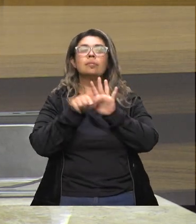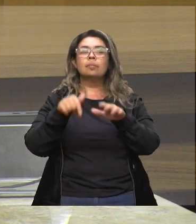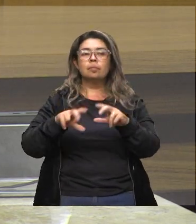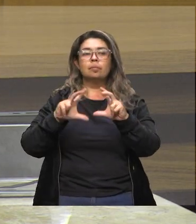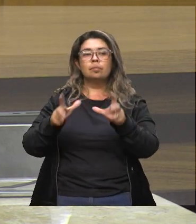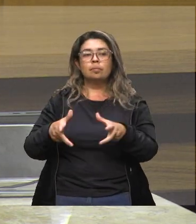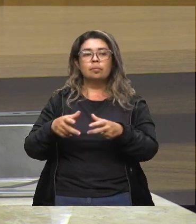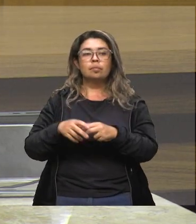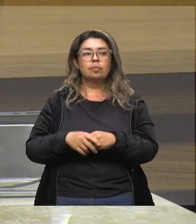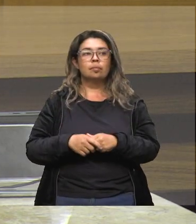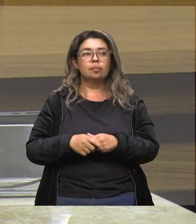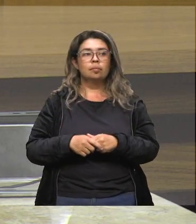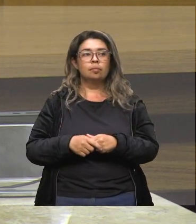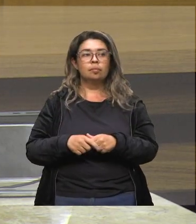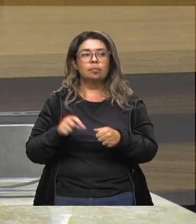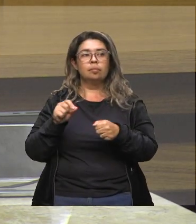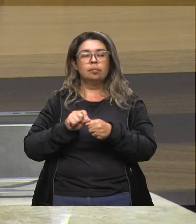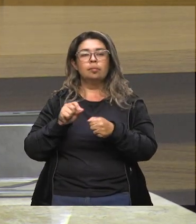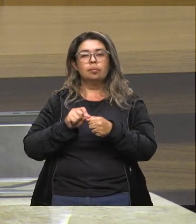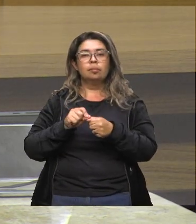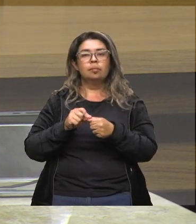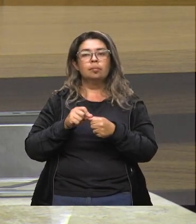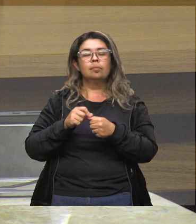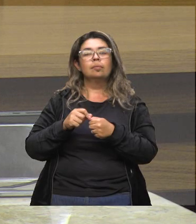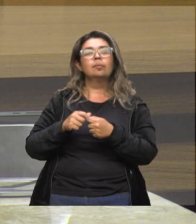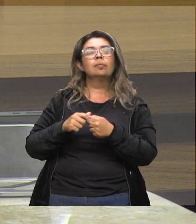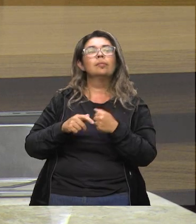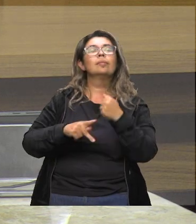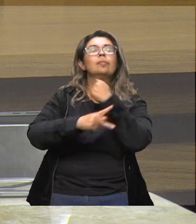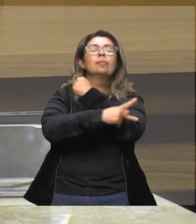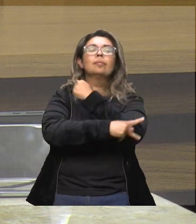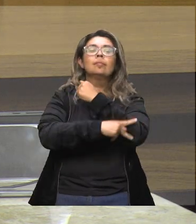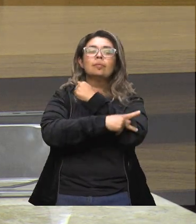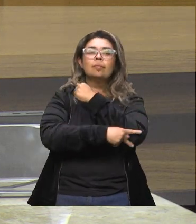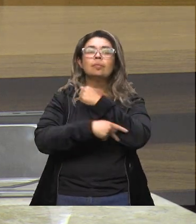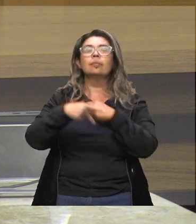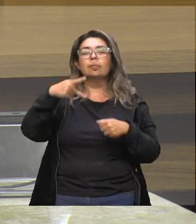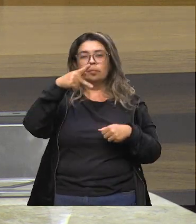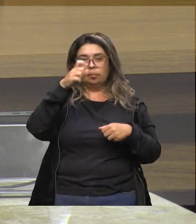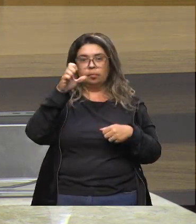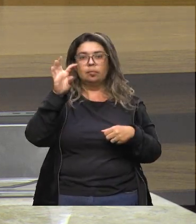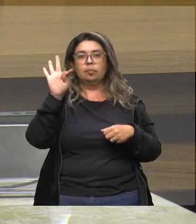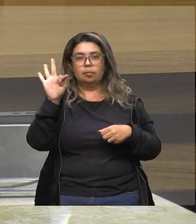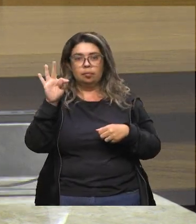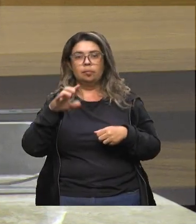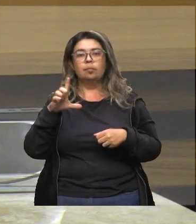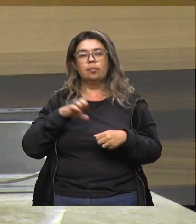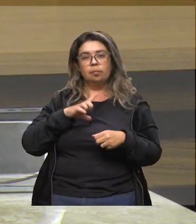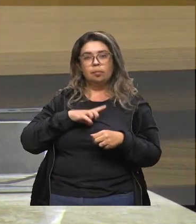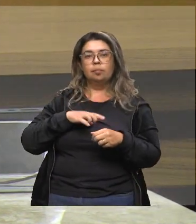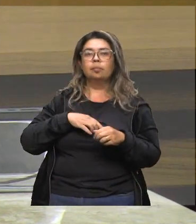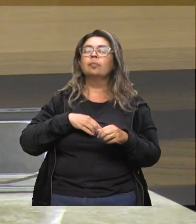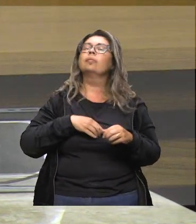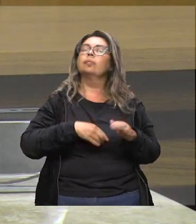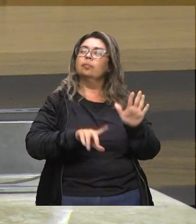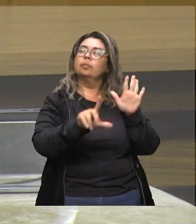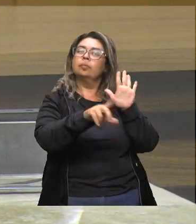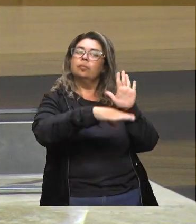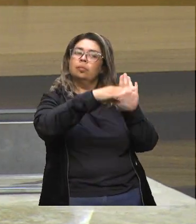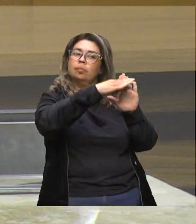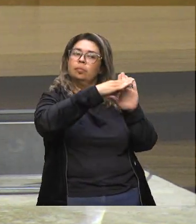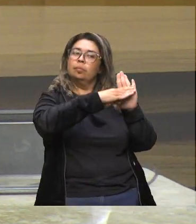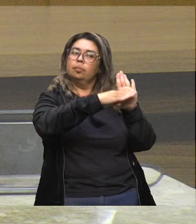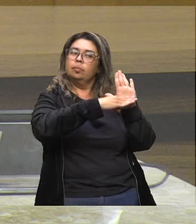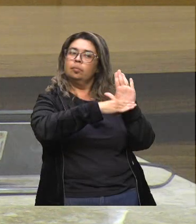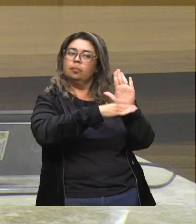casa criando o Parque PET, criando várias regulamentações para que o município